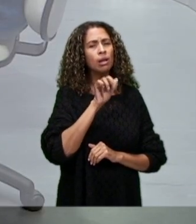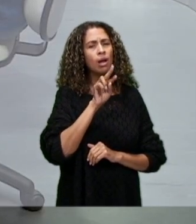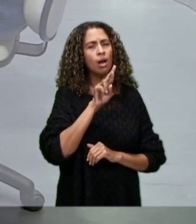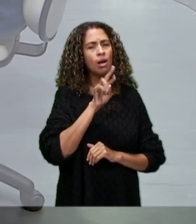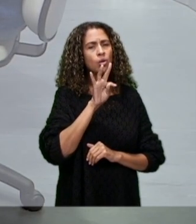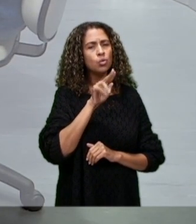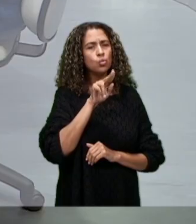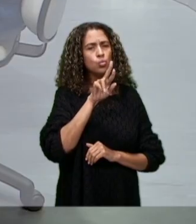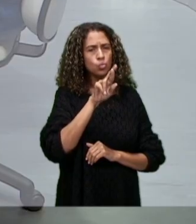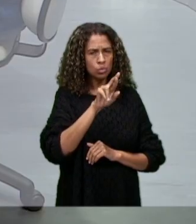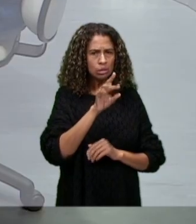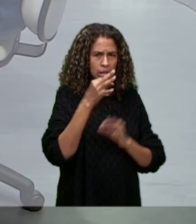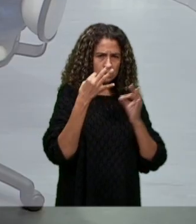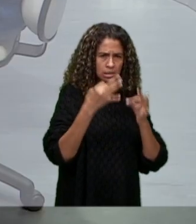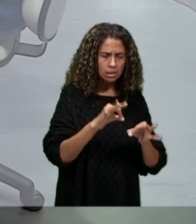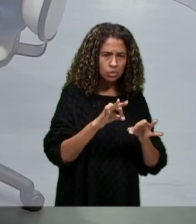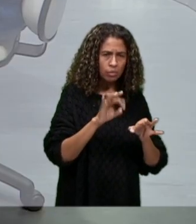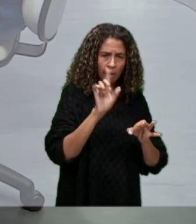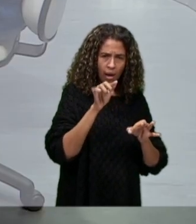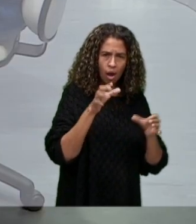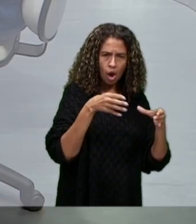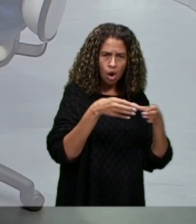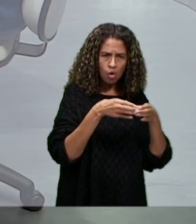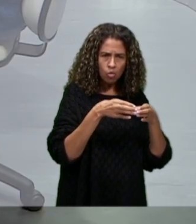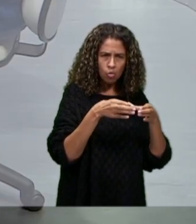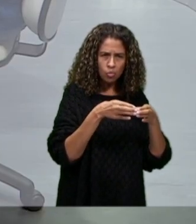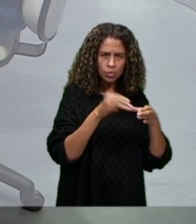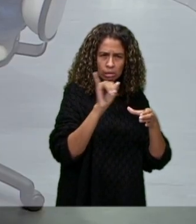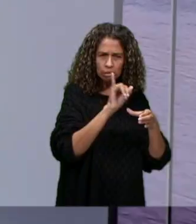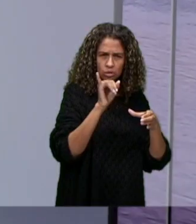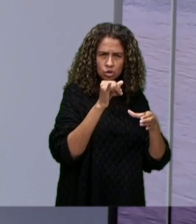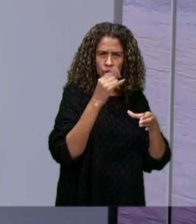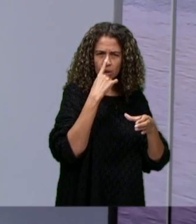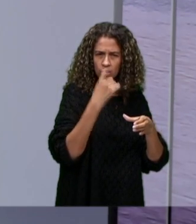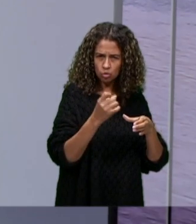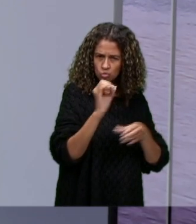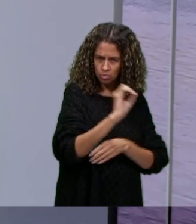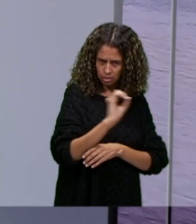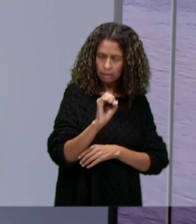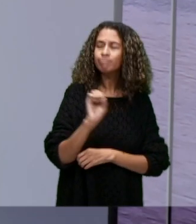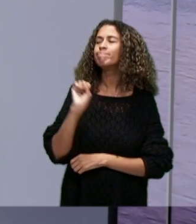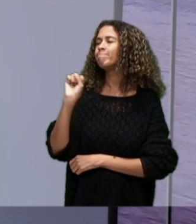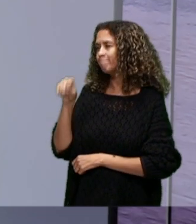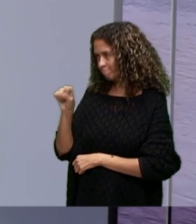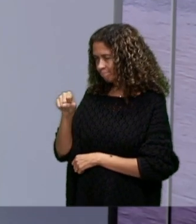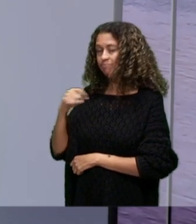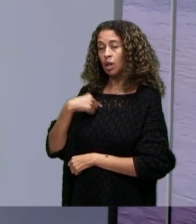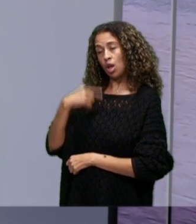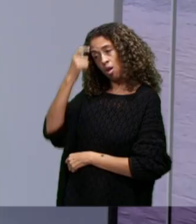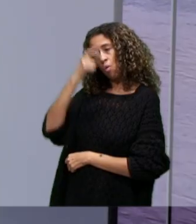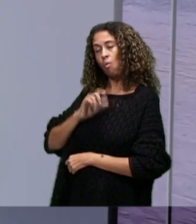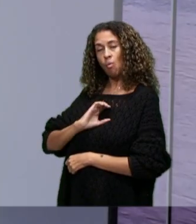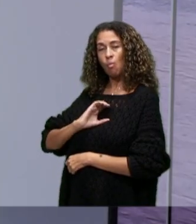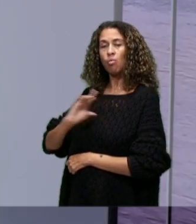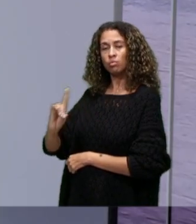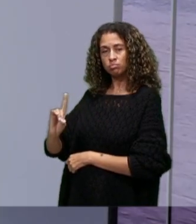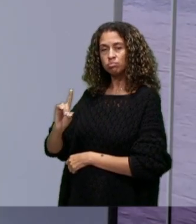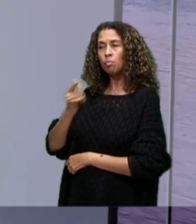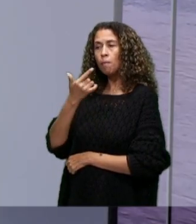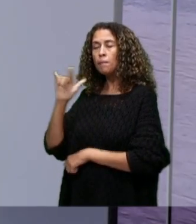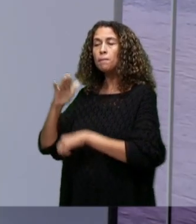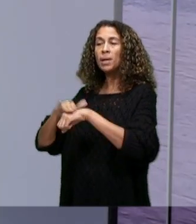falei certo? Ainda é o coletivo Itajaí Lixo Zero? Exatamente, estou na coordenação, junto com mais outras